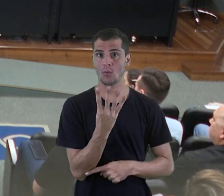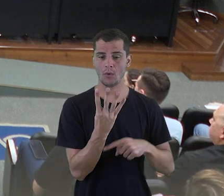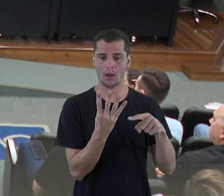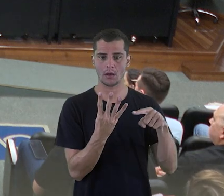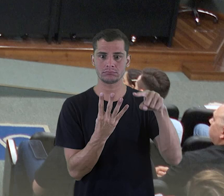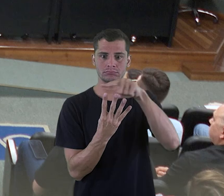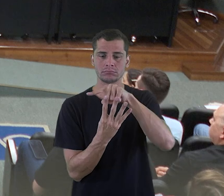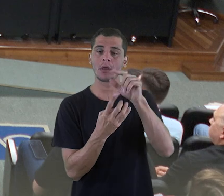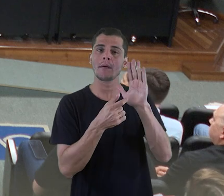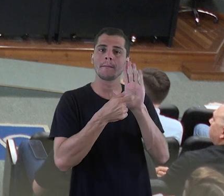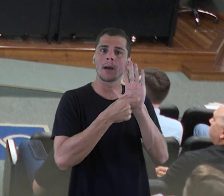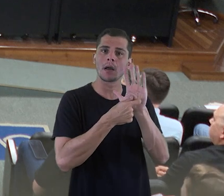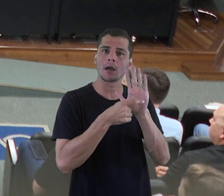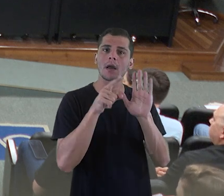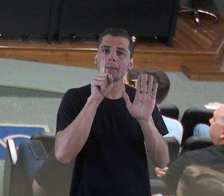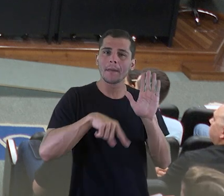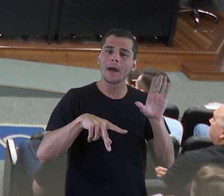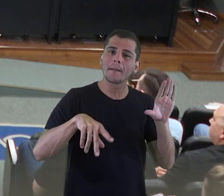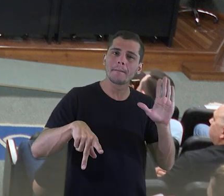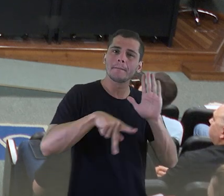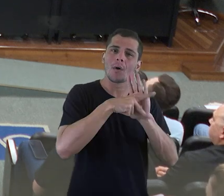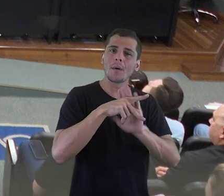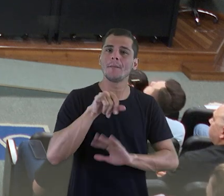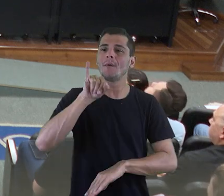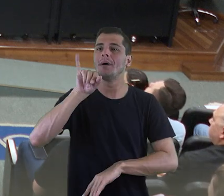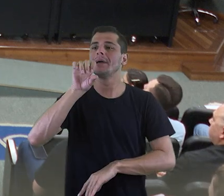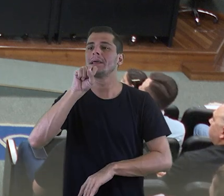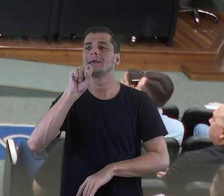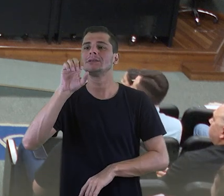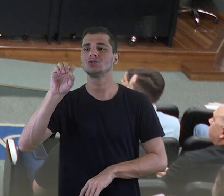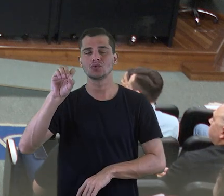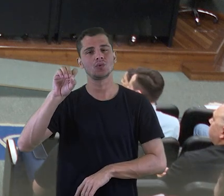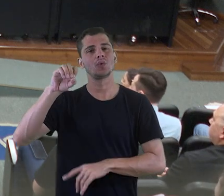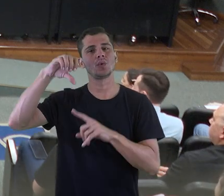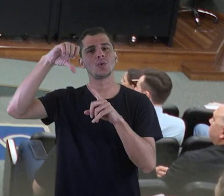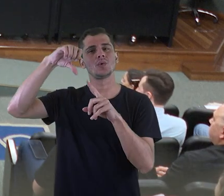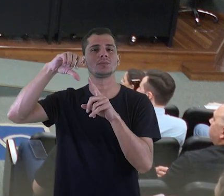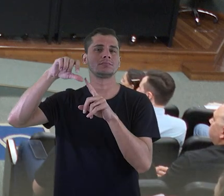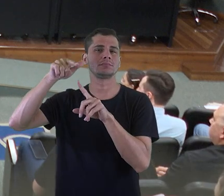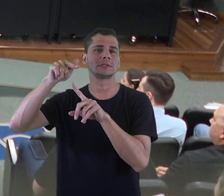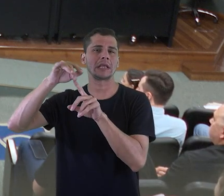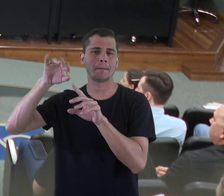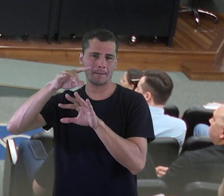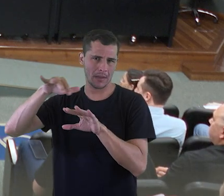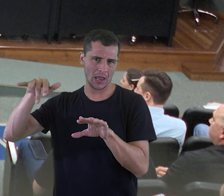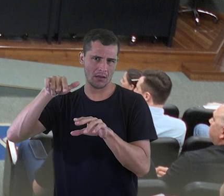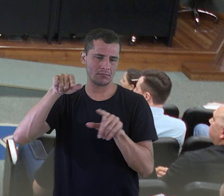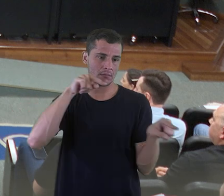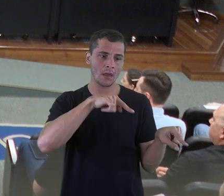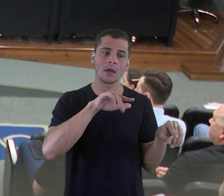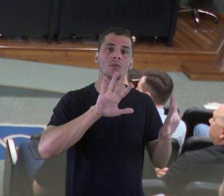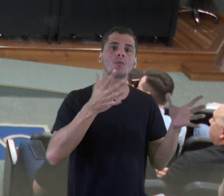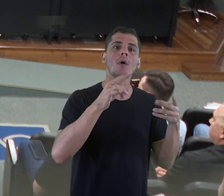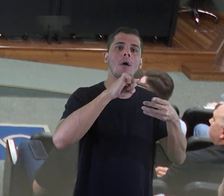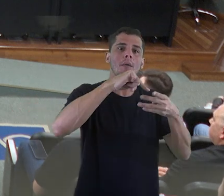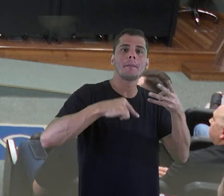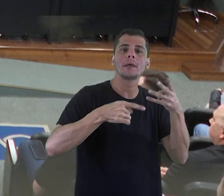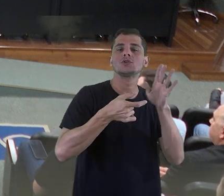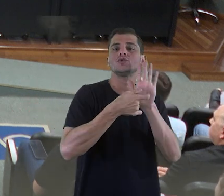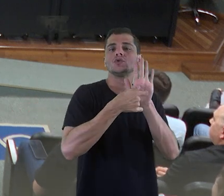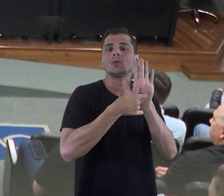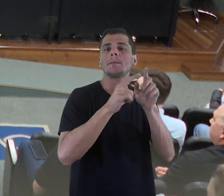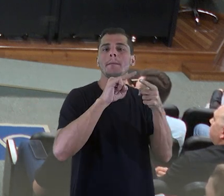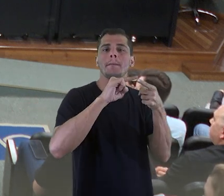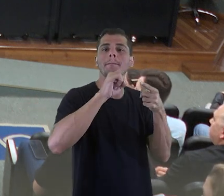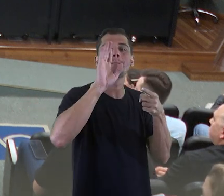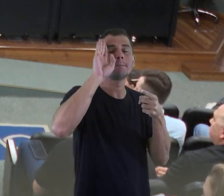Não sei. Ela tem que priorizar. O que esses softwares fazem? Quais são os riscos da Assembleia? Por meio dos riscos da